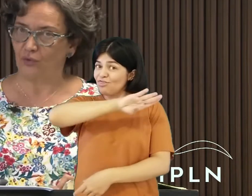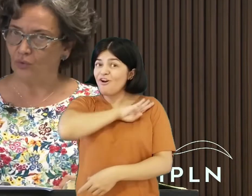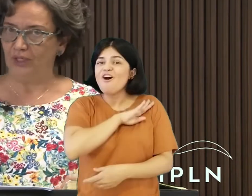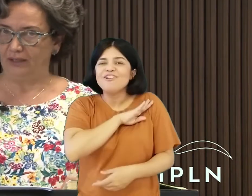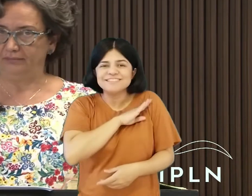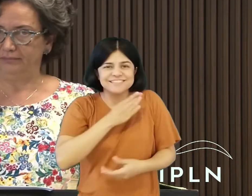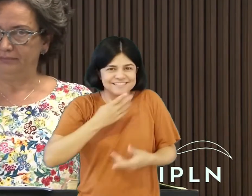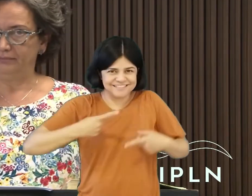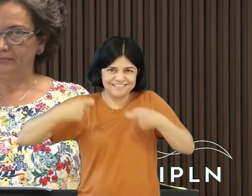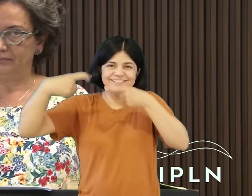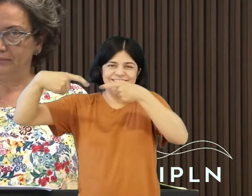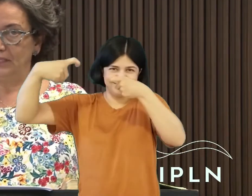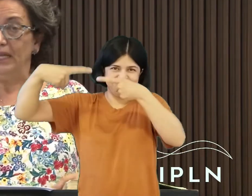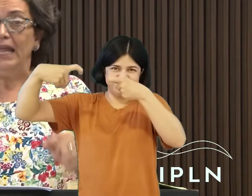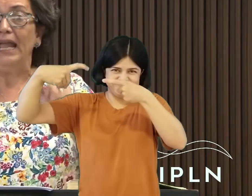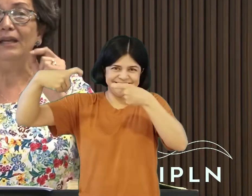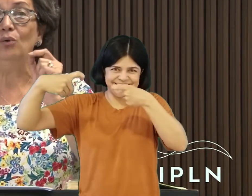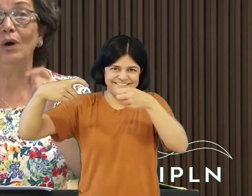noite escura.